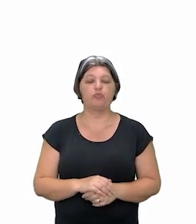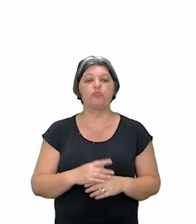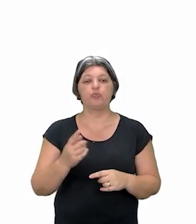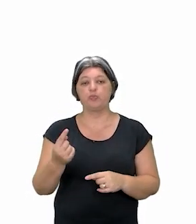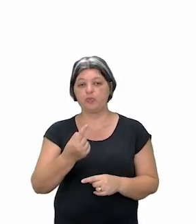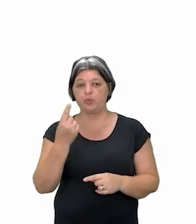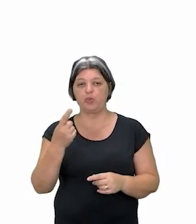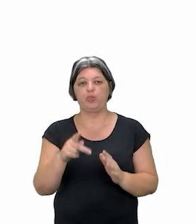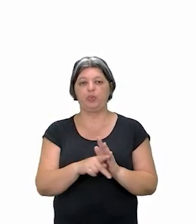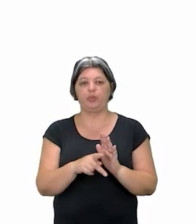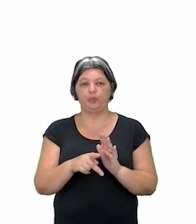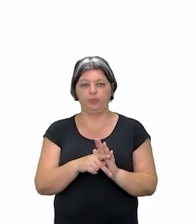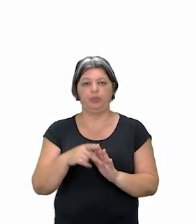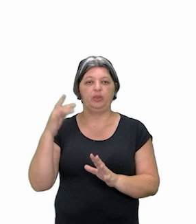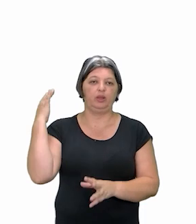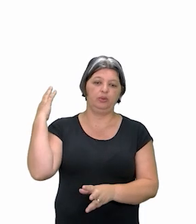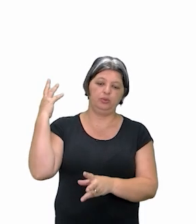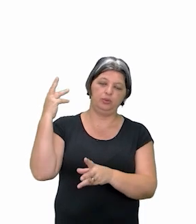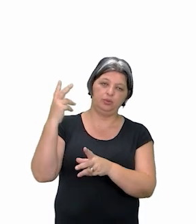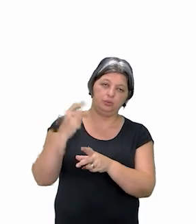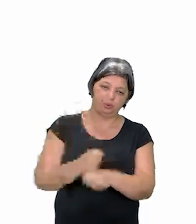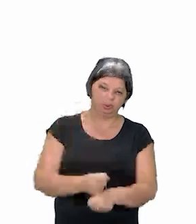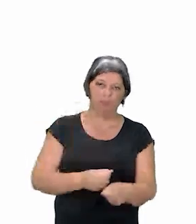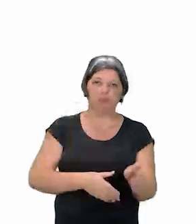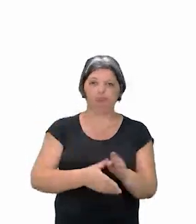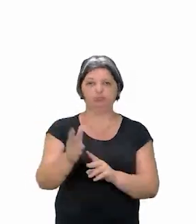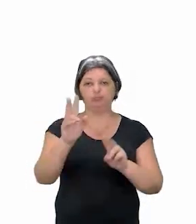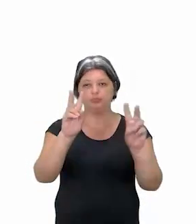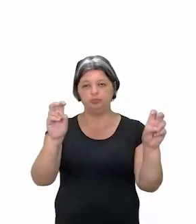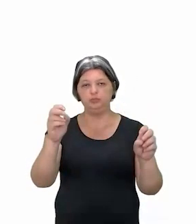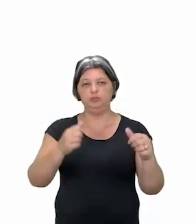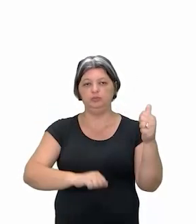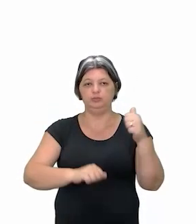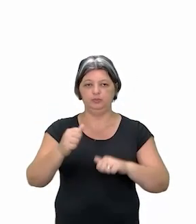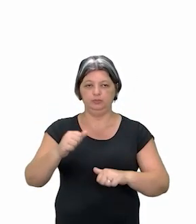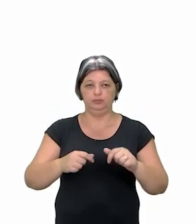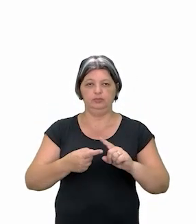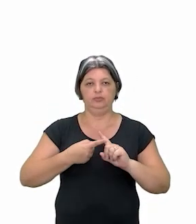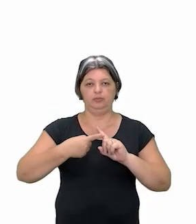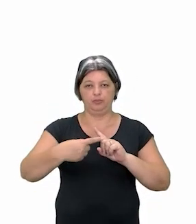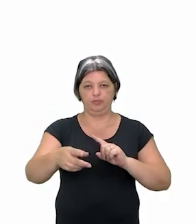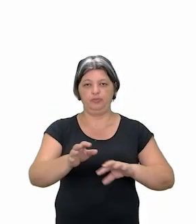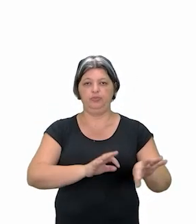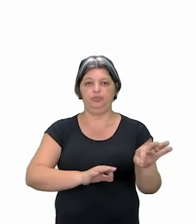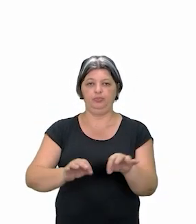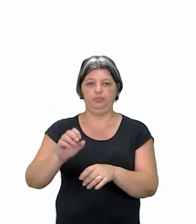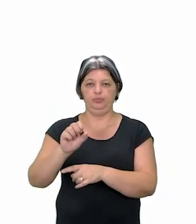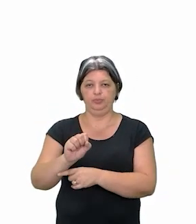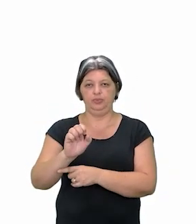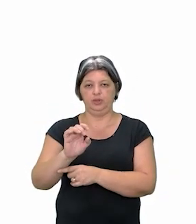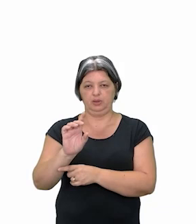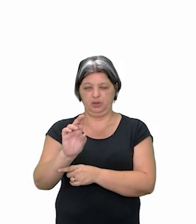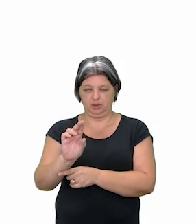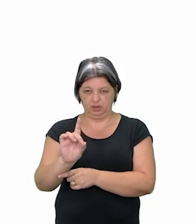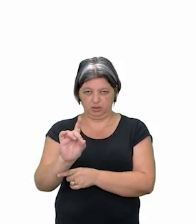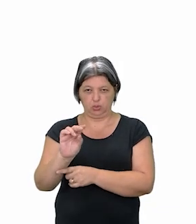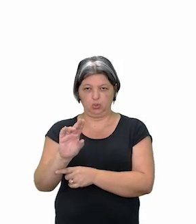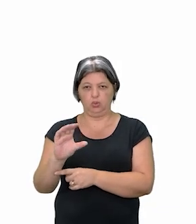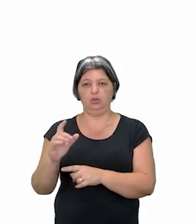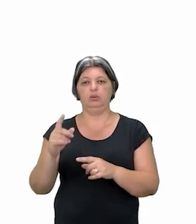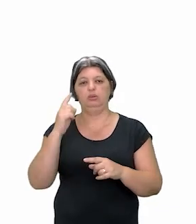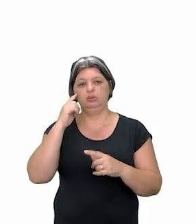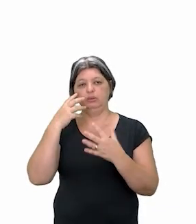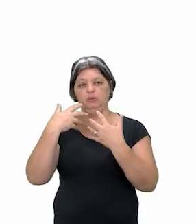objetivo é retomar as orientações sobre o tema de avaliação da Semana de Planejamento da SEDUC e refletir